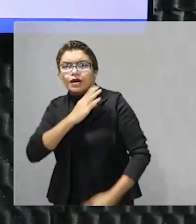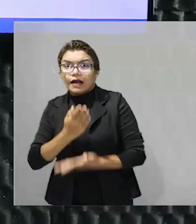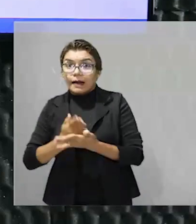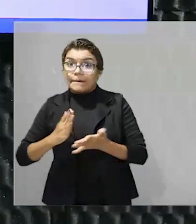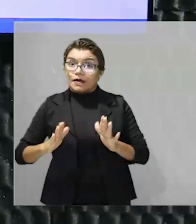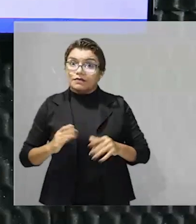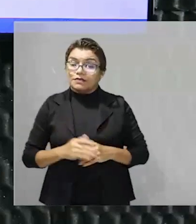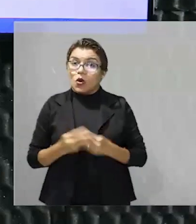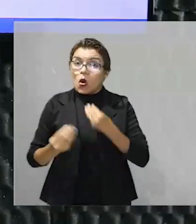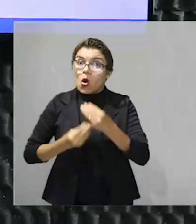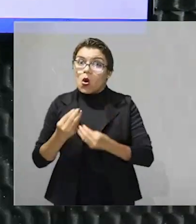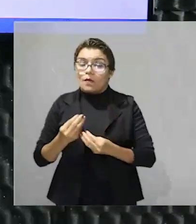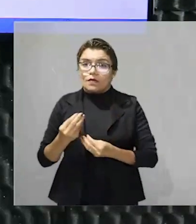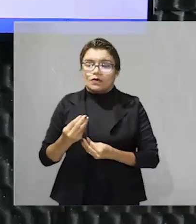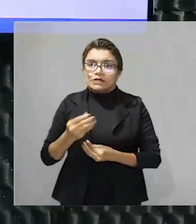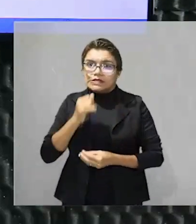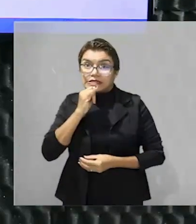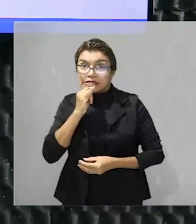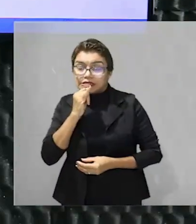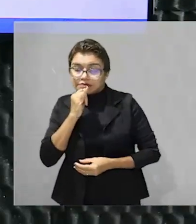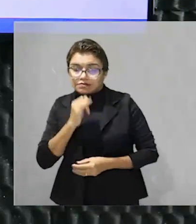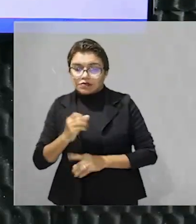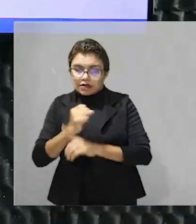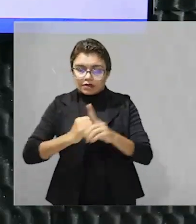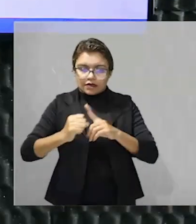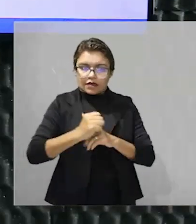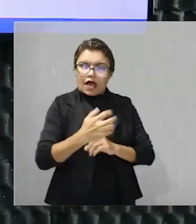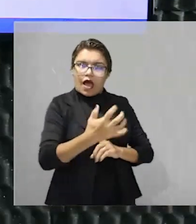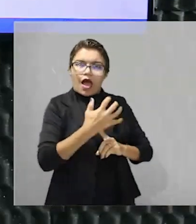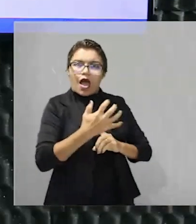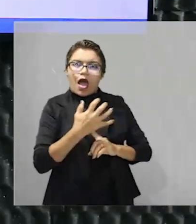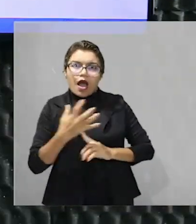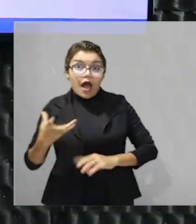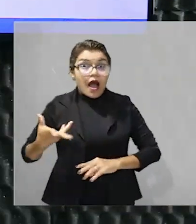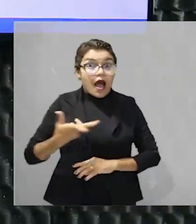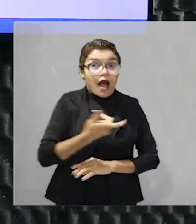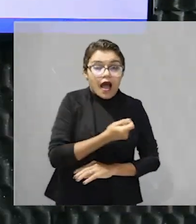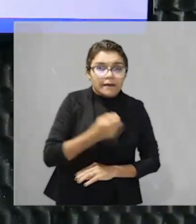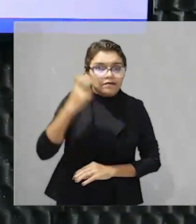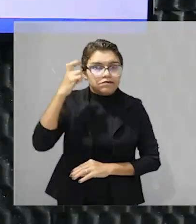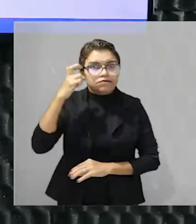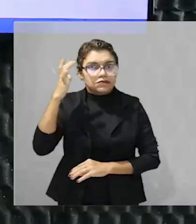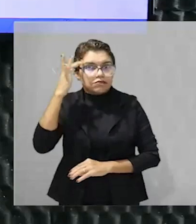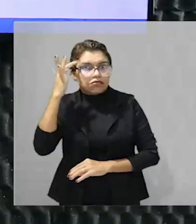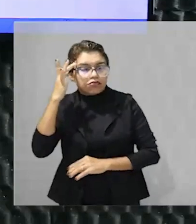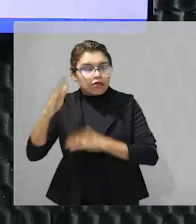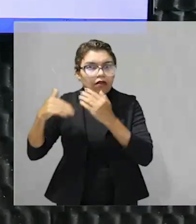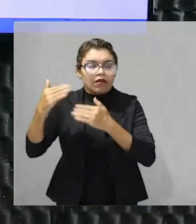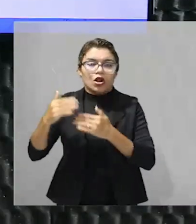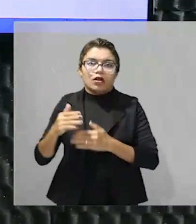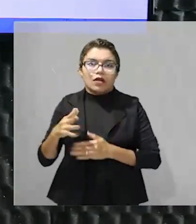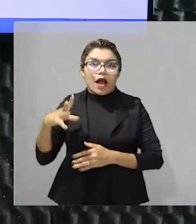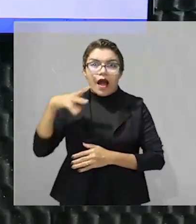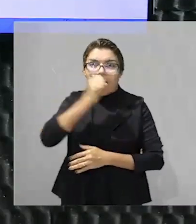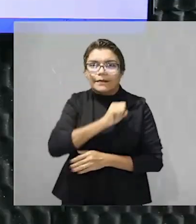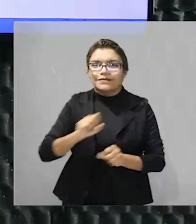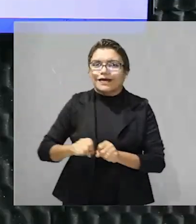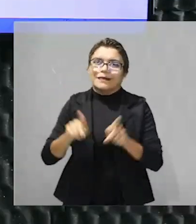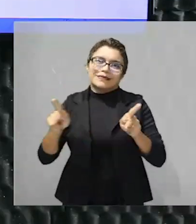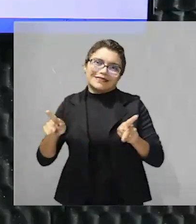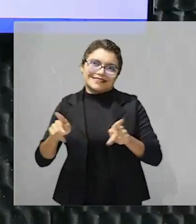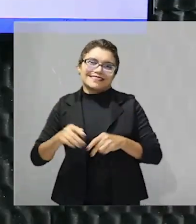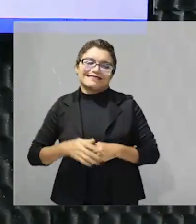continuar amadurecendo na velocidade que a sociedade espera, ele vai logo, logo poder aposentar, fazendo essa ideia. O termo